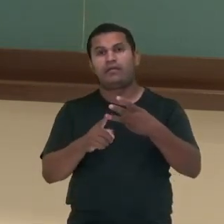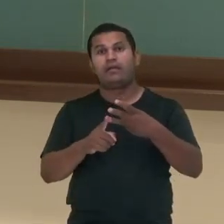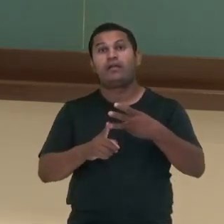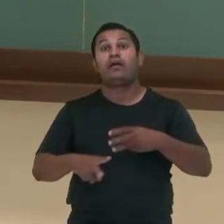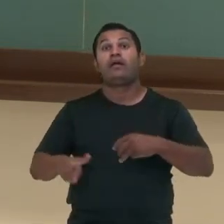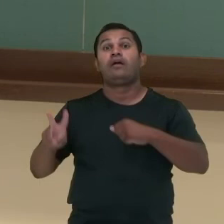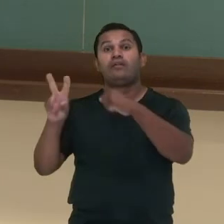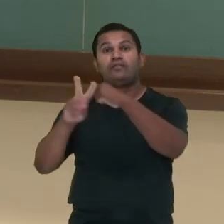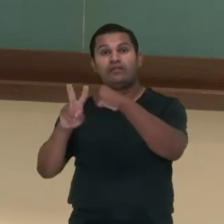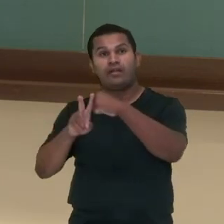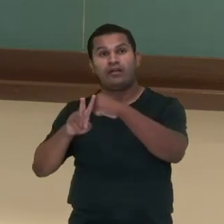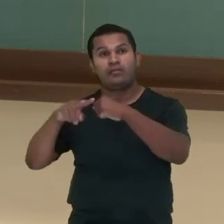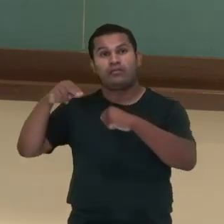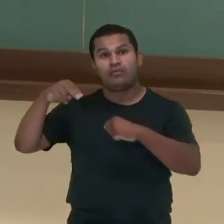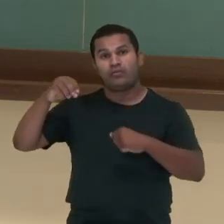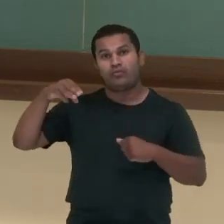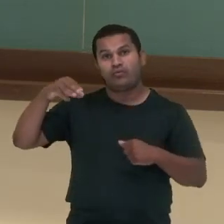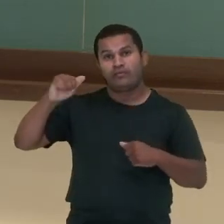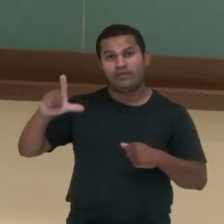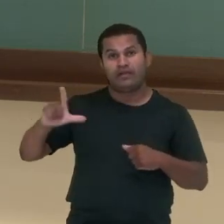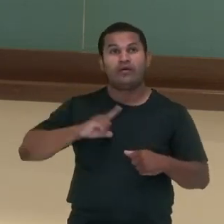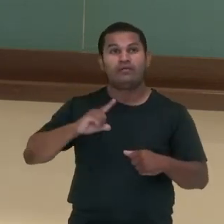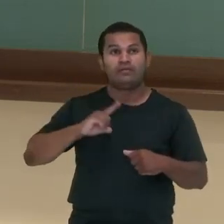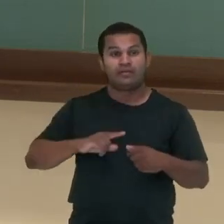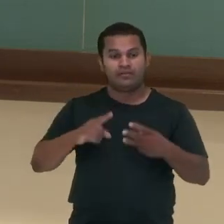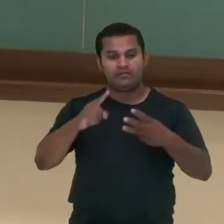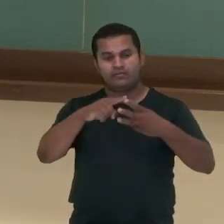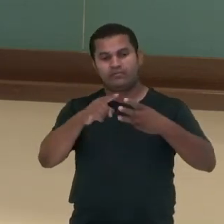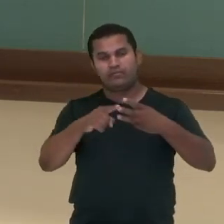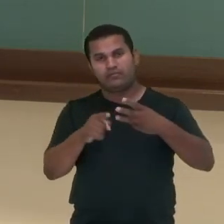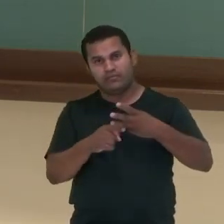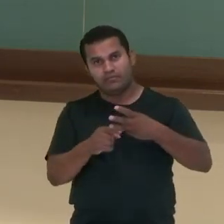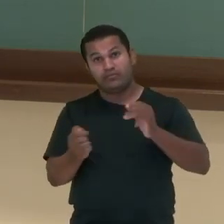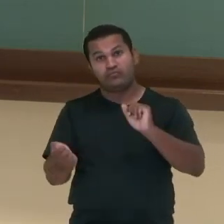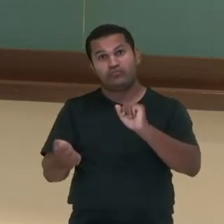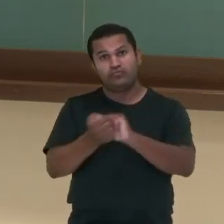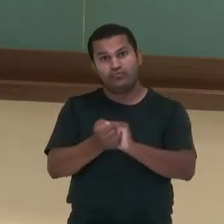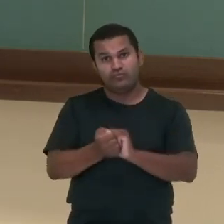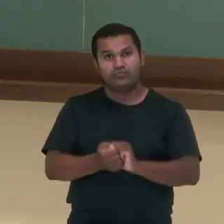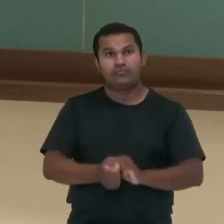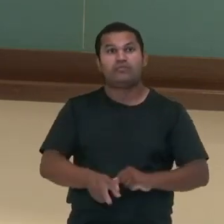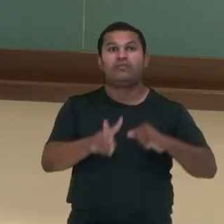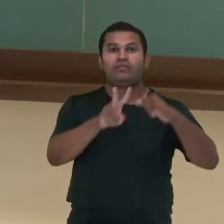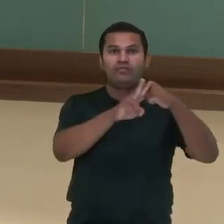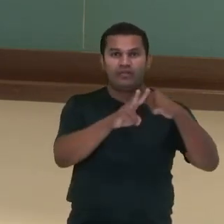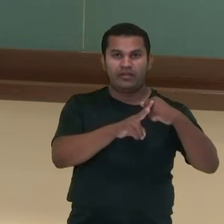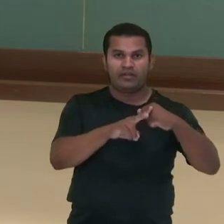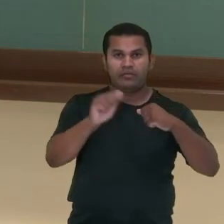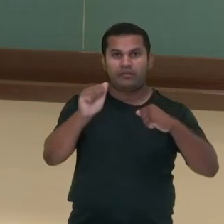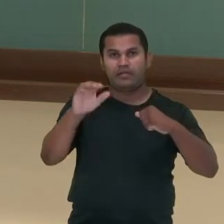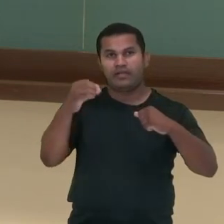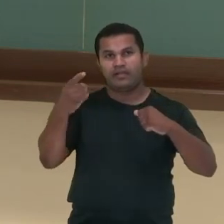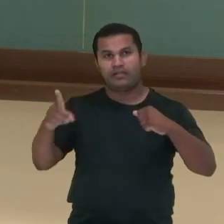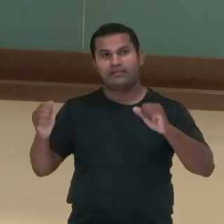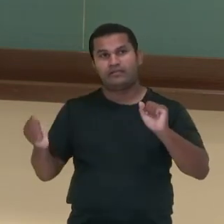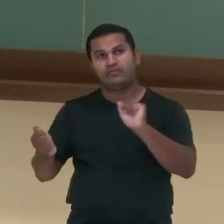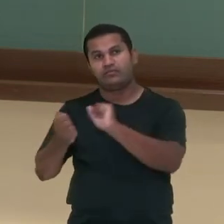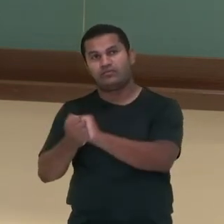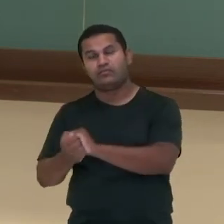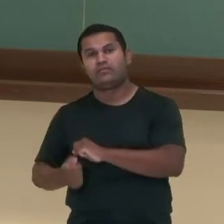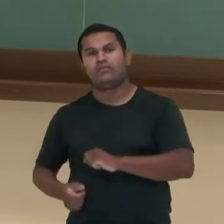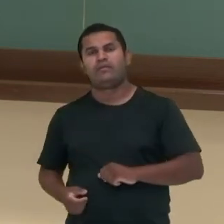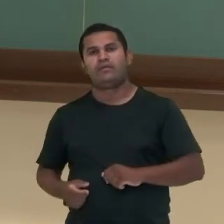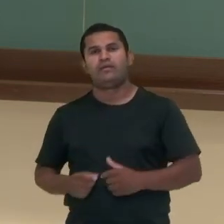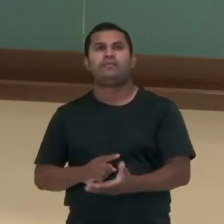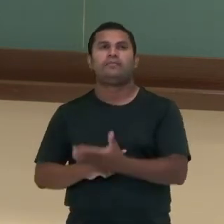tenho tanto uma ação quanto um estado juntos de acordo com a relação que o predicado mantém com sujeito podemos classificar os diferentes maneiras